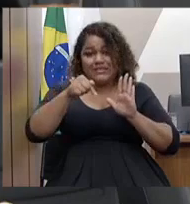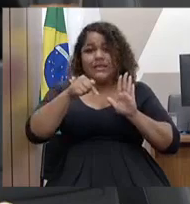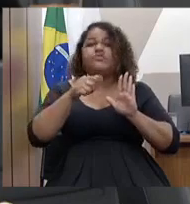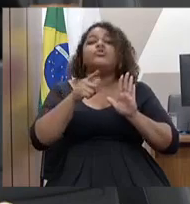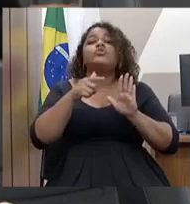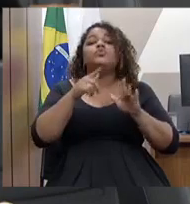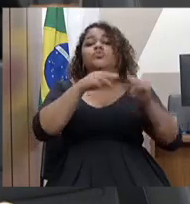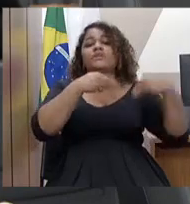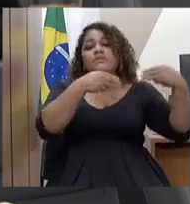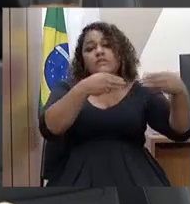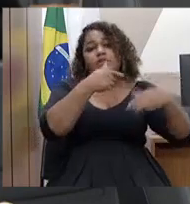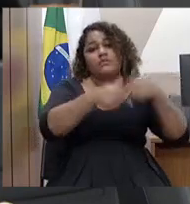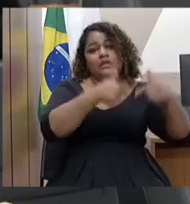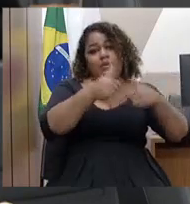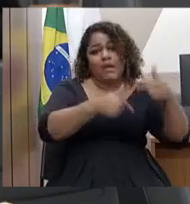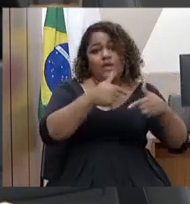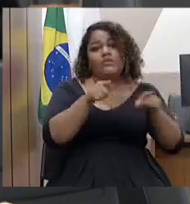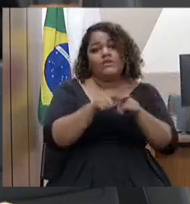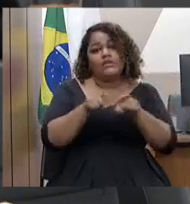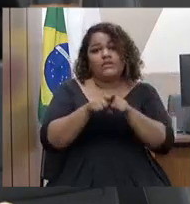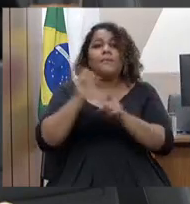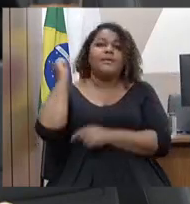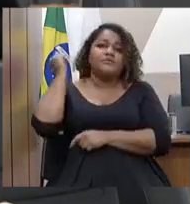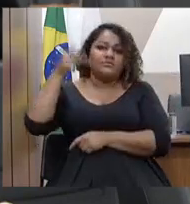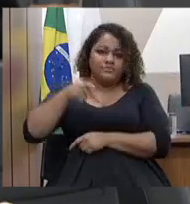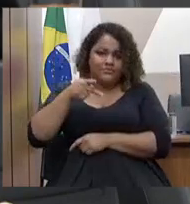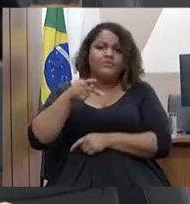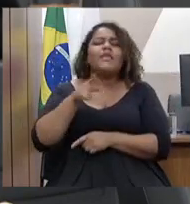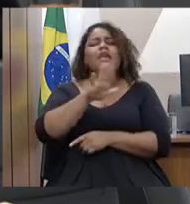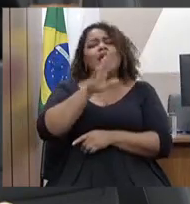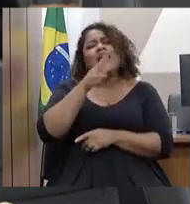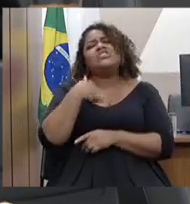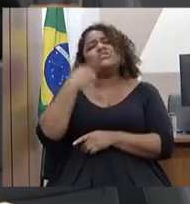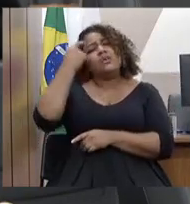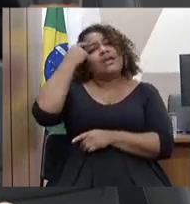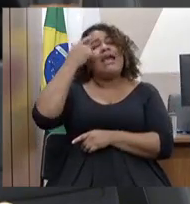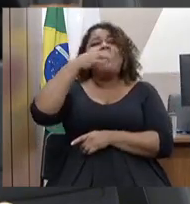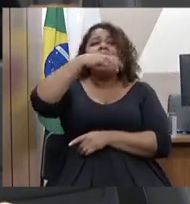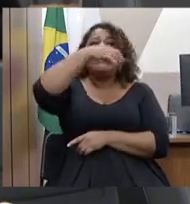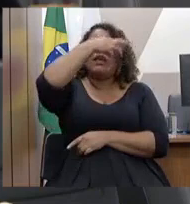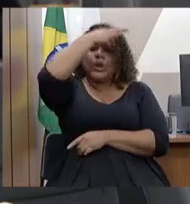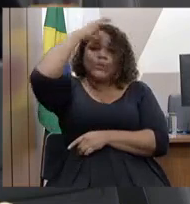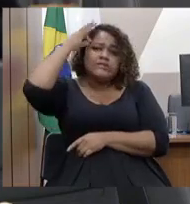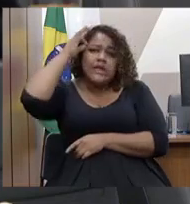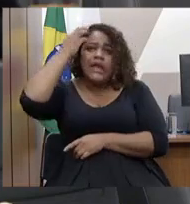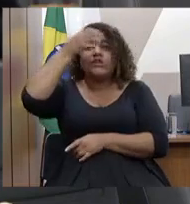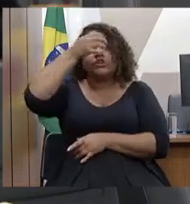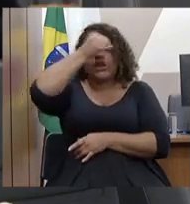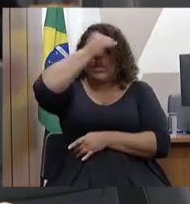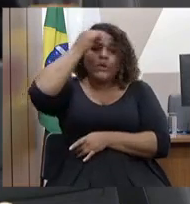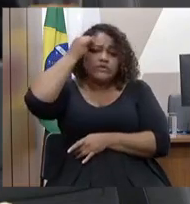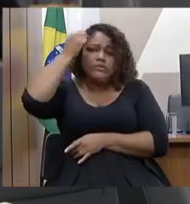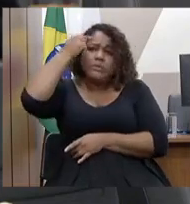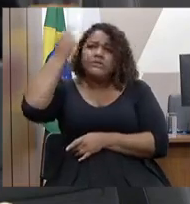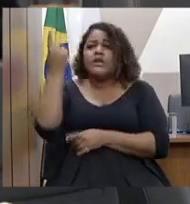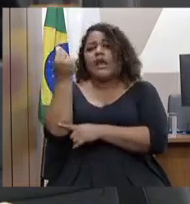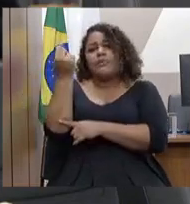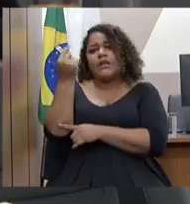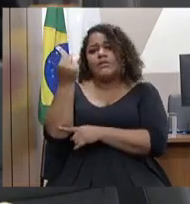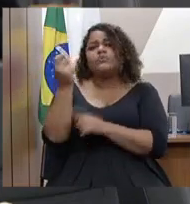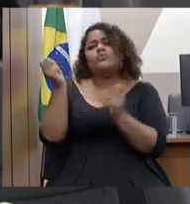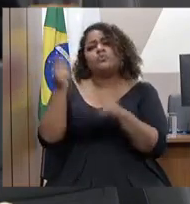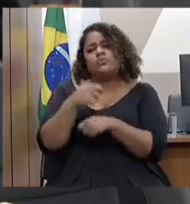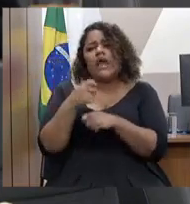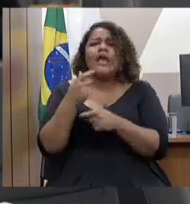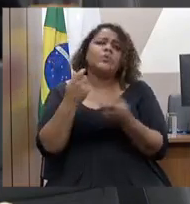podemos também ser ingênuos e achar que o modelo capitalista pode existir sem a fixação de metas de produtividade Já que